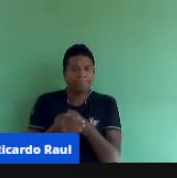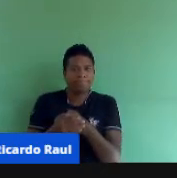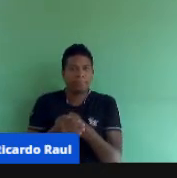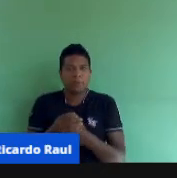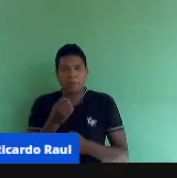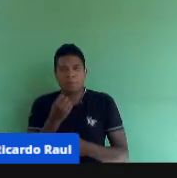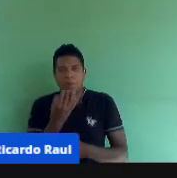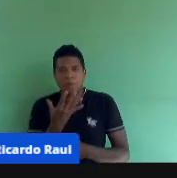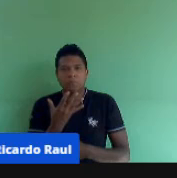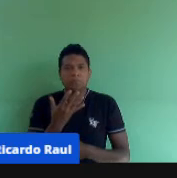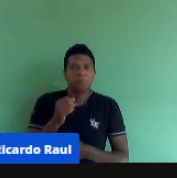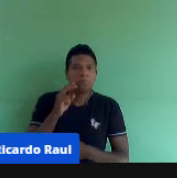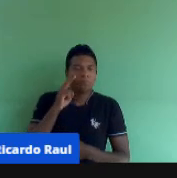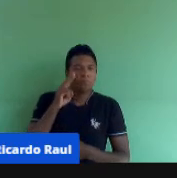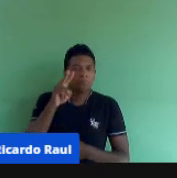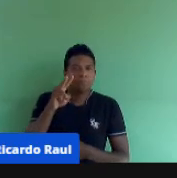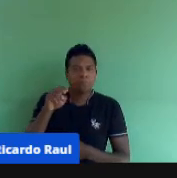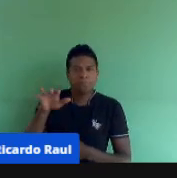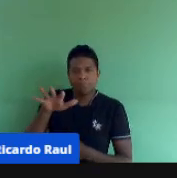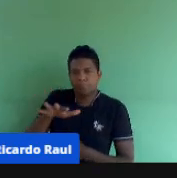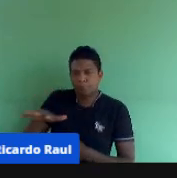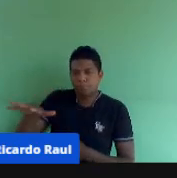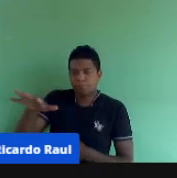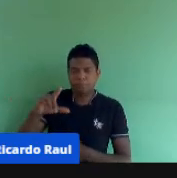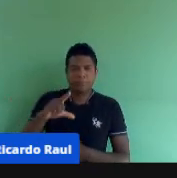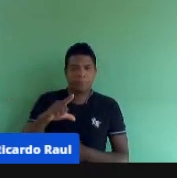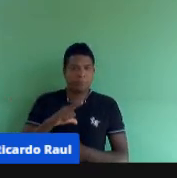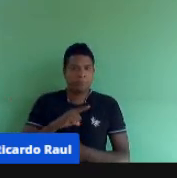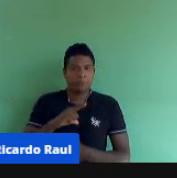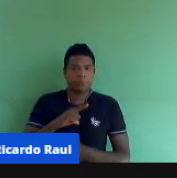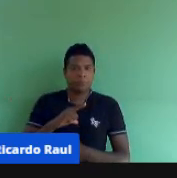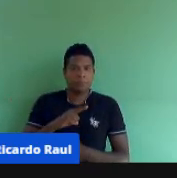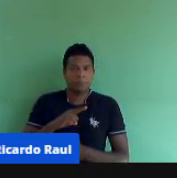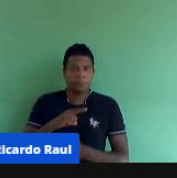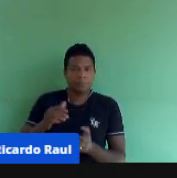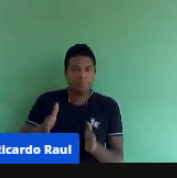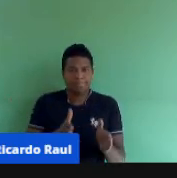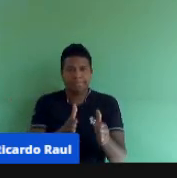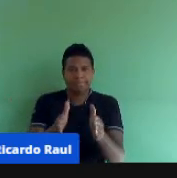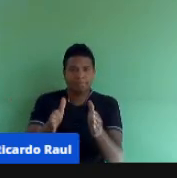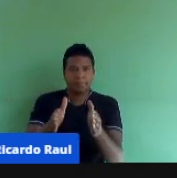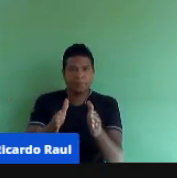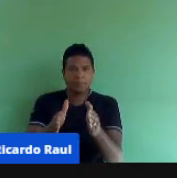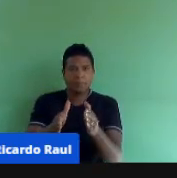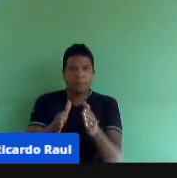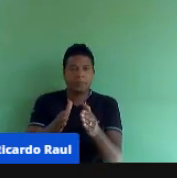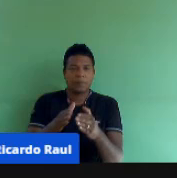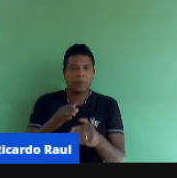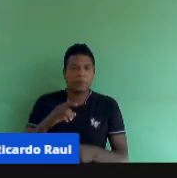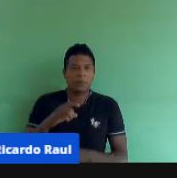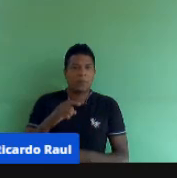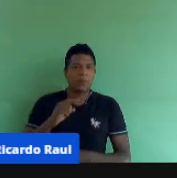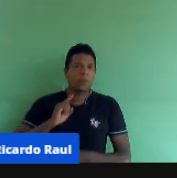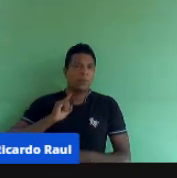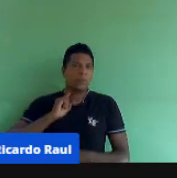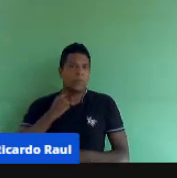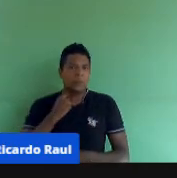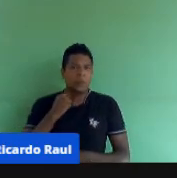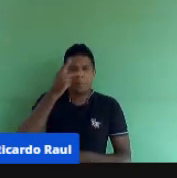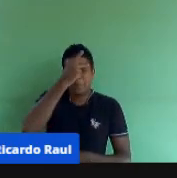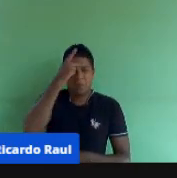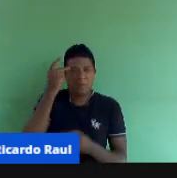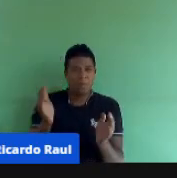vou observar no seu entorno. Eu tenho córregos poluídos, eu tenho gente passando fome, sem